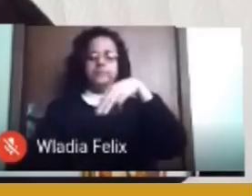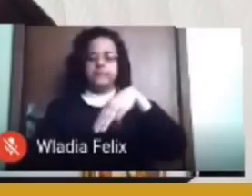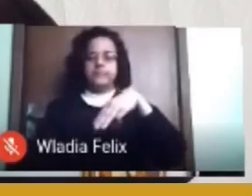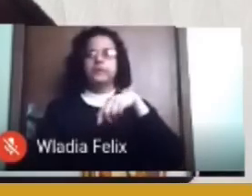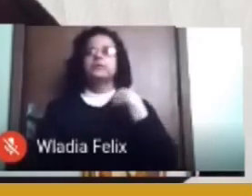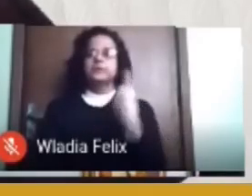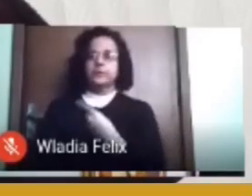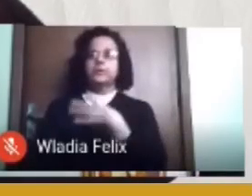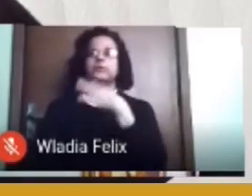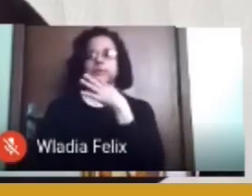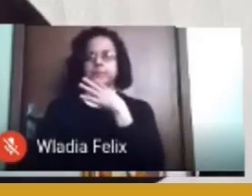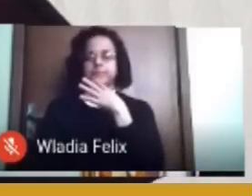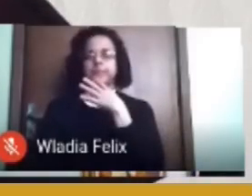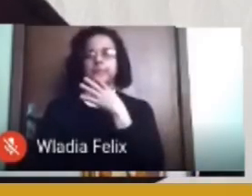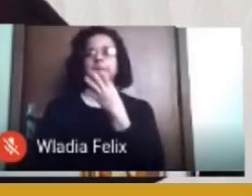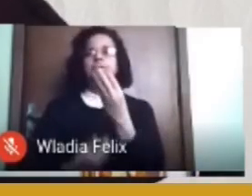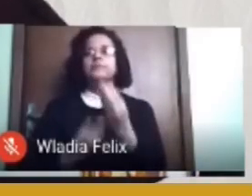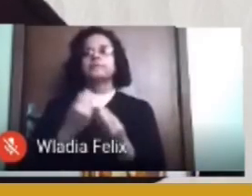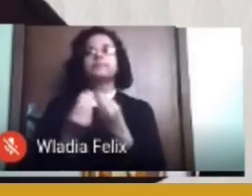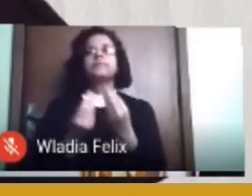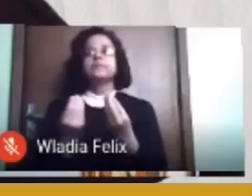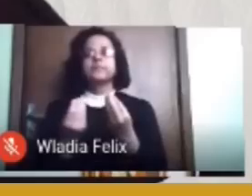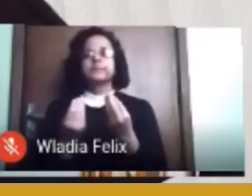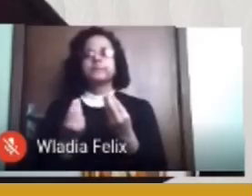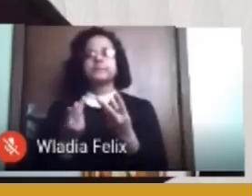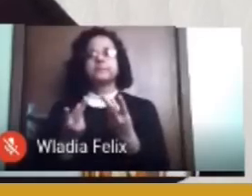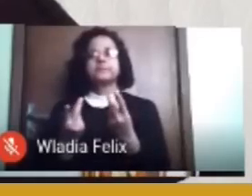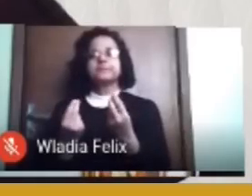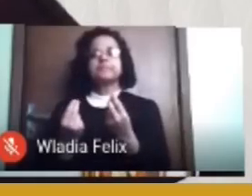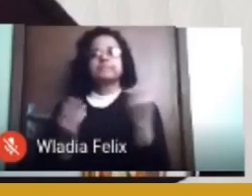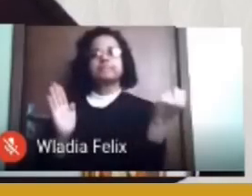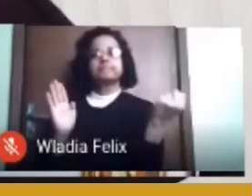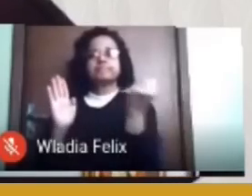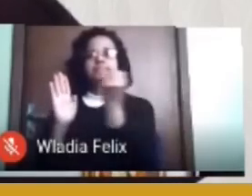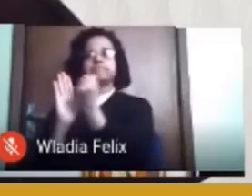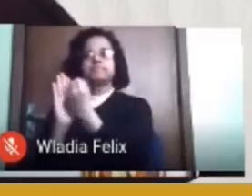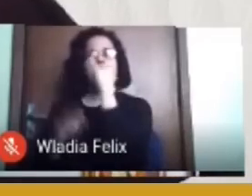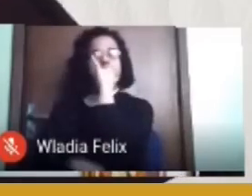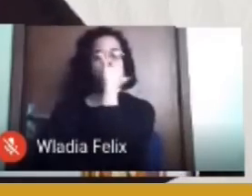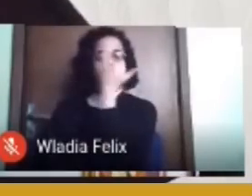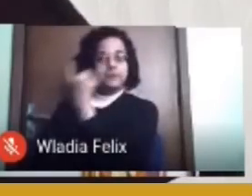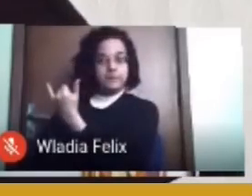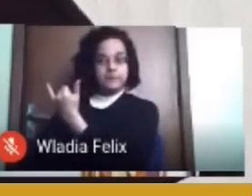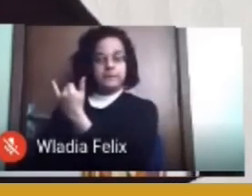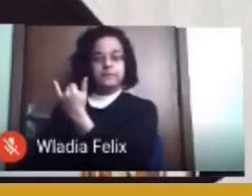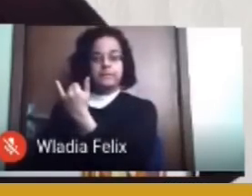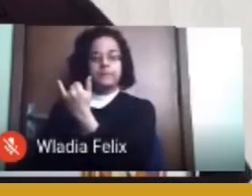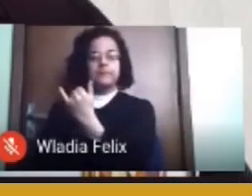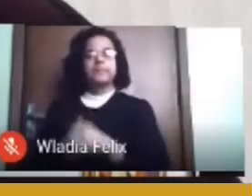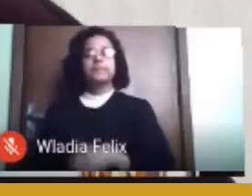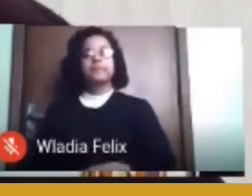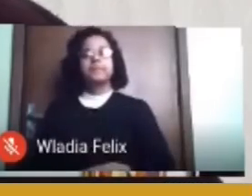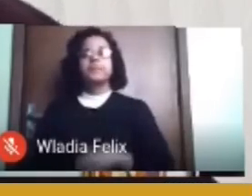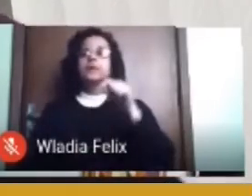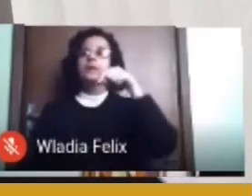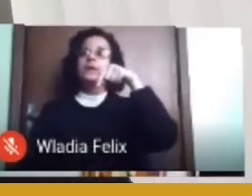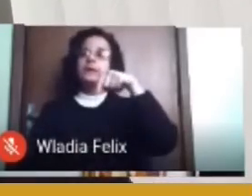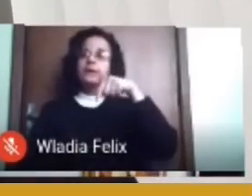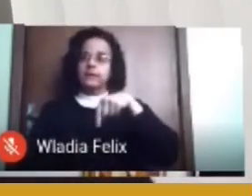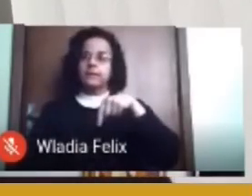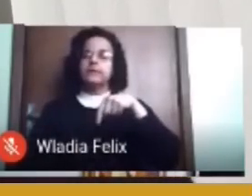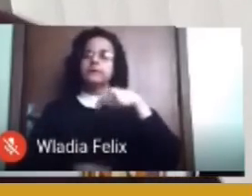notificando, né? E aqui nós trouxemos alguns dados, o professor trouxe dados a nível